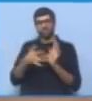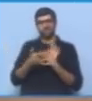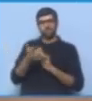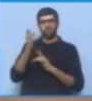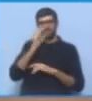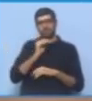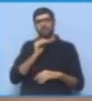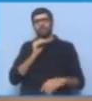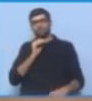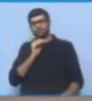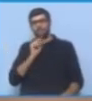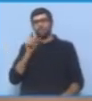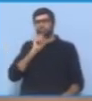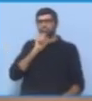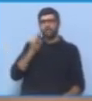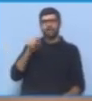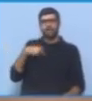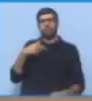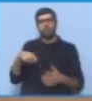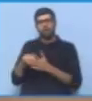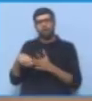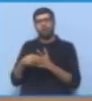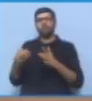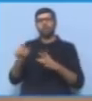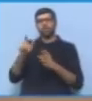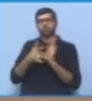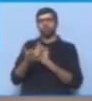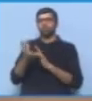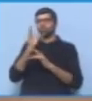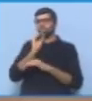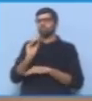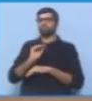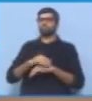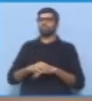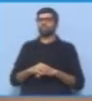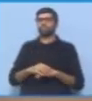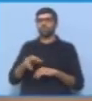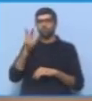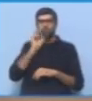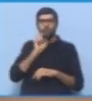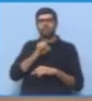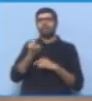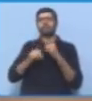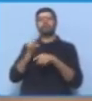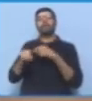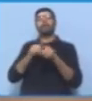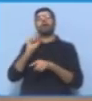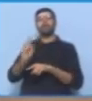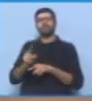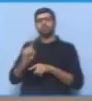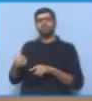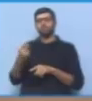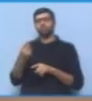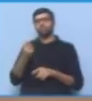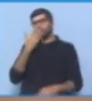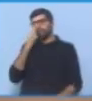sabe se não foi uma armadilha e Jesus simplesmente mantém-se em silêncio. Ouve o que é que eles têm para dizer e depois parece